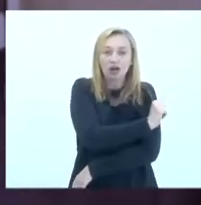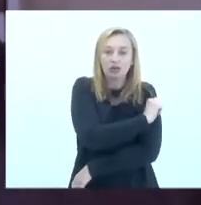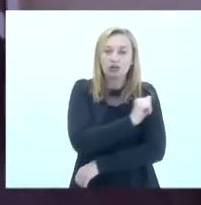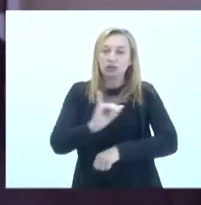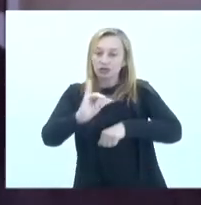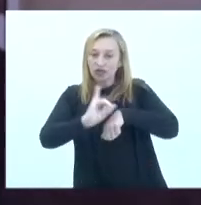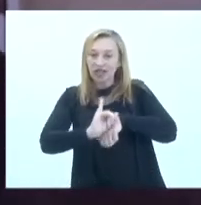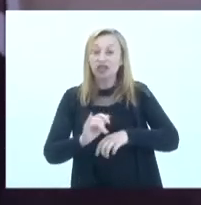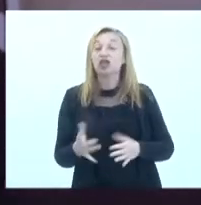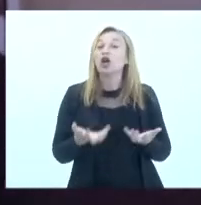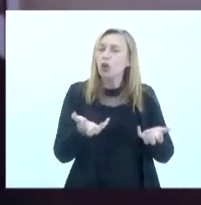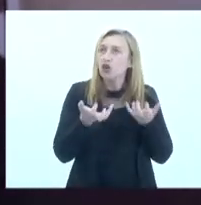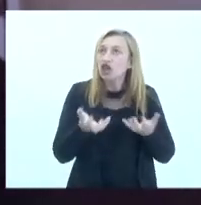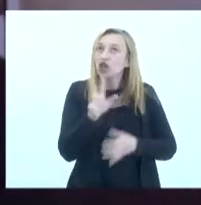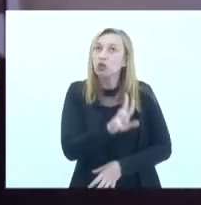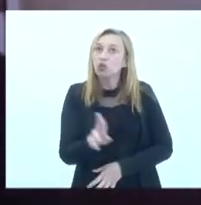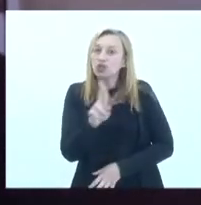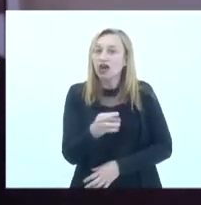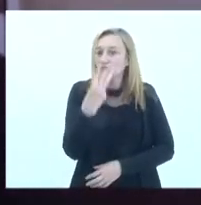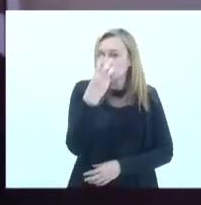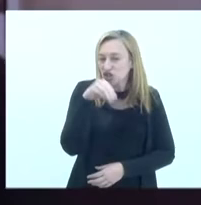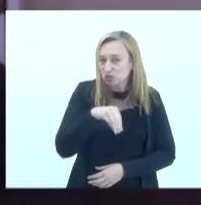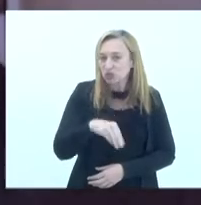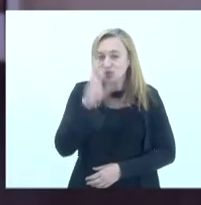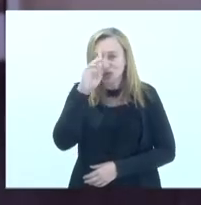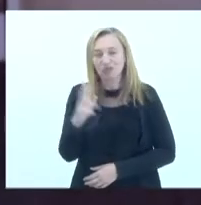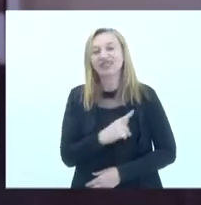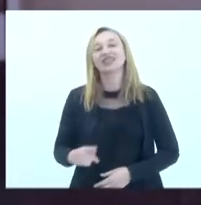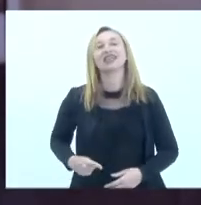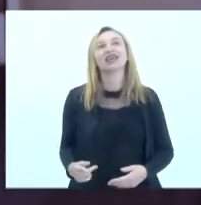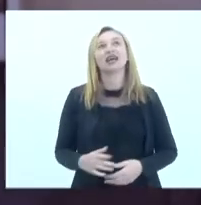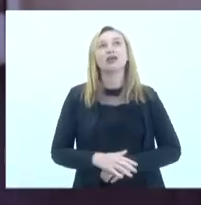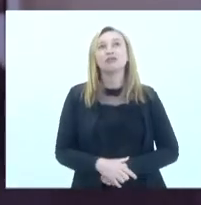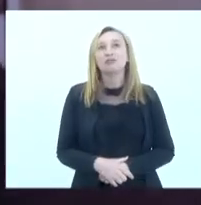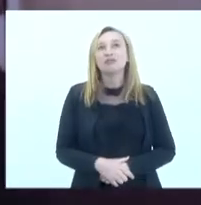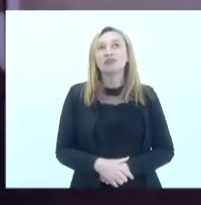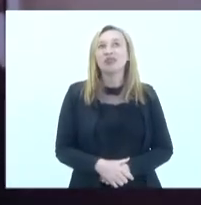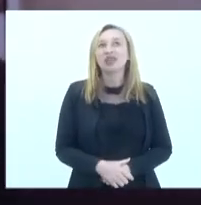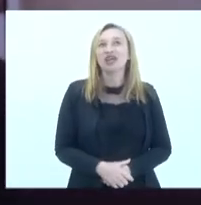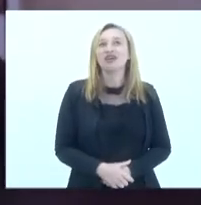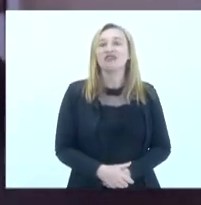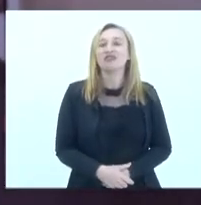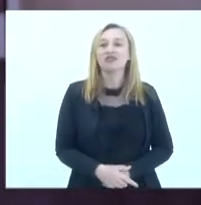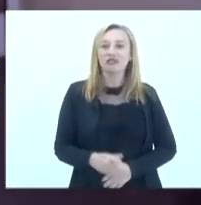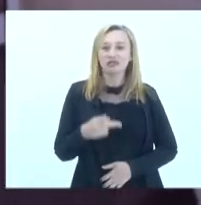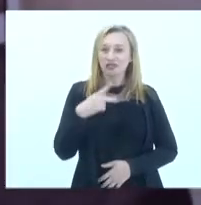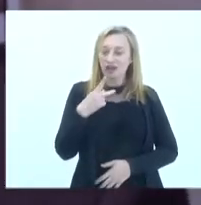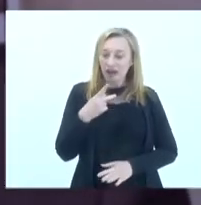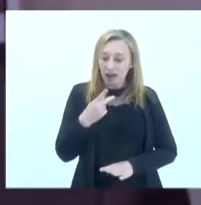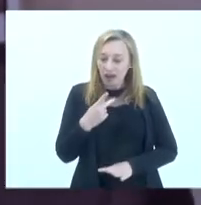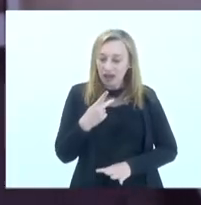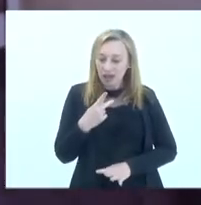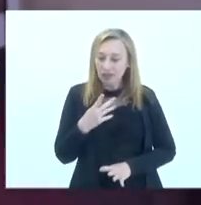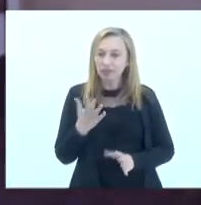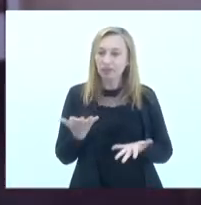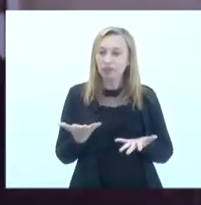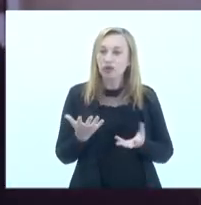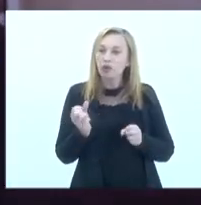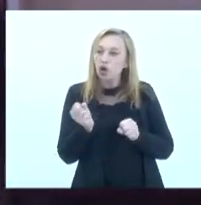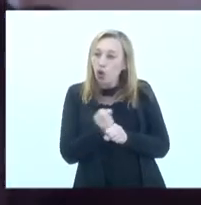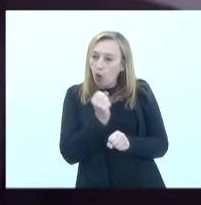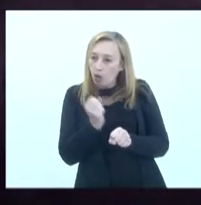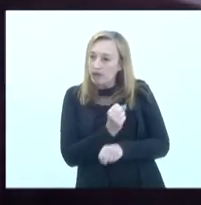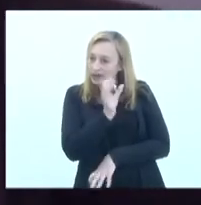Redonda. Eu queria usar esses 3 minutos, presidente, para fazer aqui não exatamente uma proposição de obras específicas,